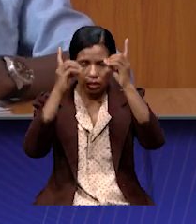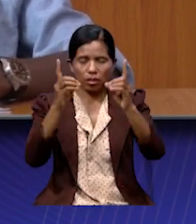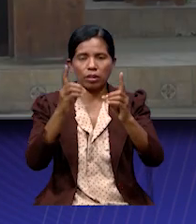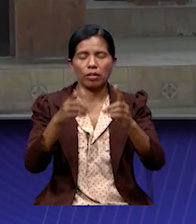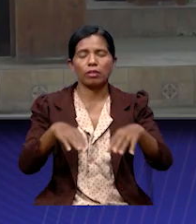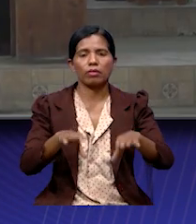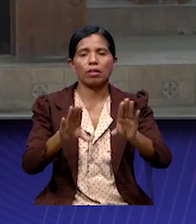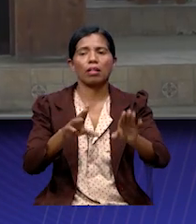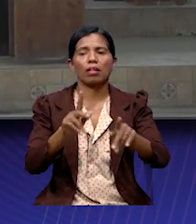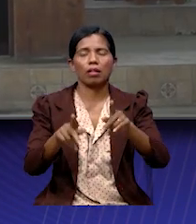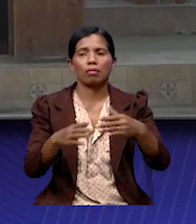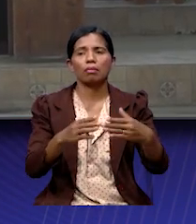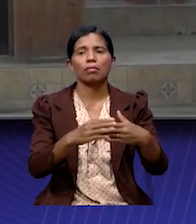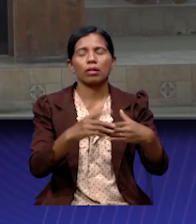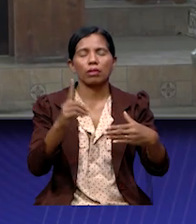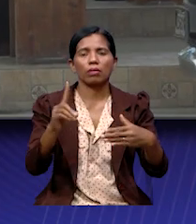cliente será.